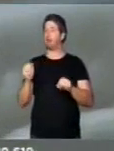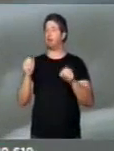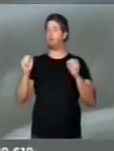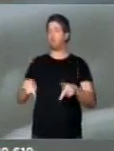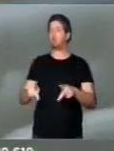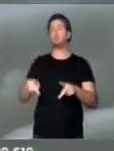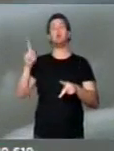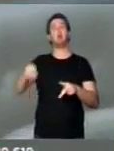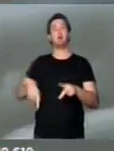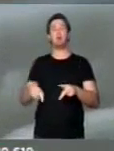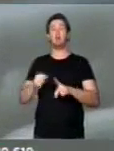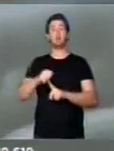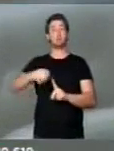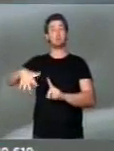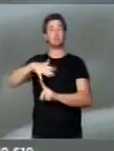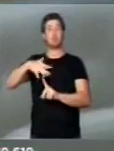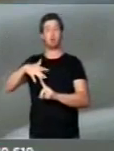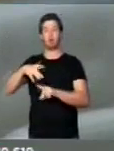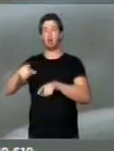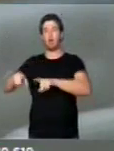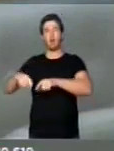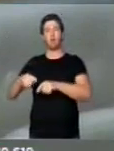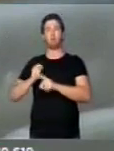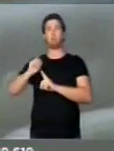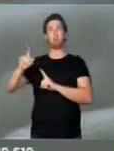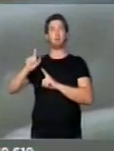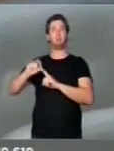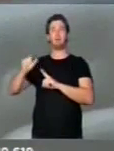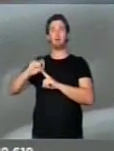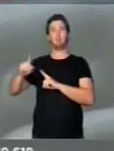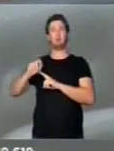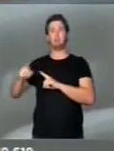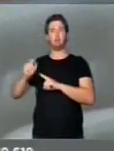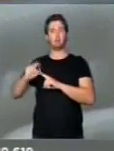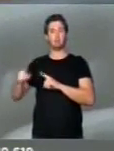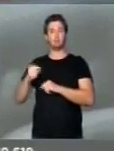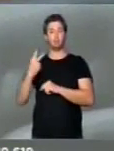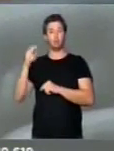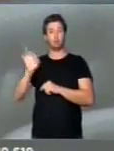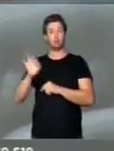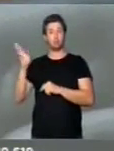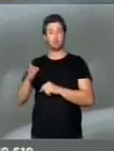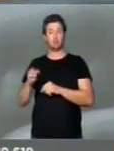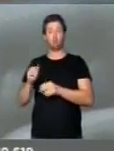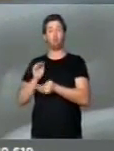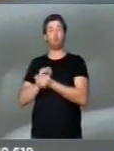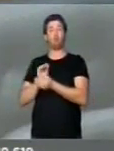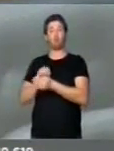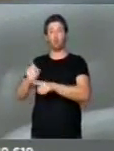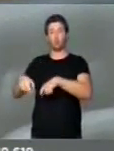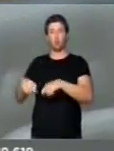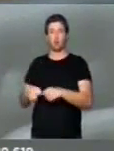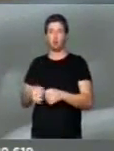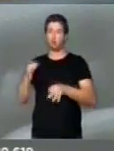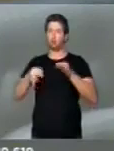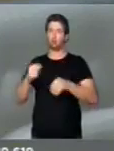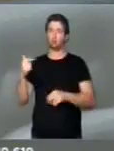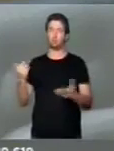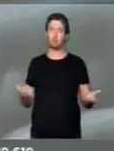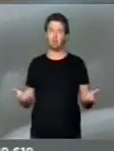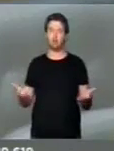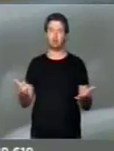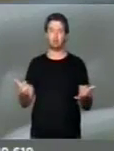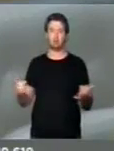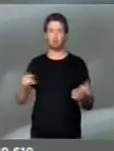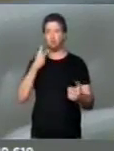uma aposentadoria social, o agricultor que contribui praticamente com mais de 2% do fundo rural, não é justo nós falarmos